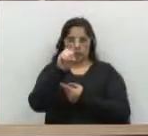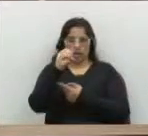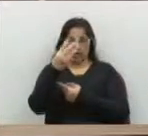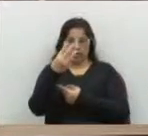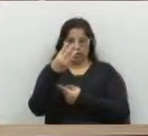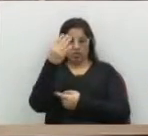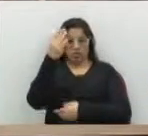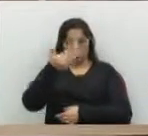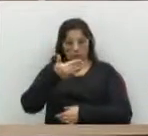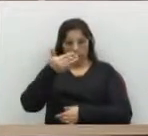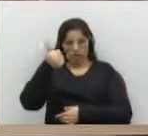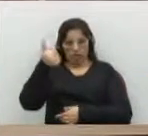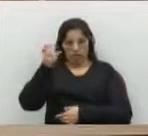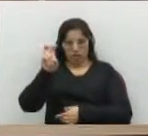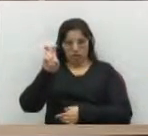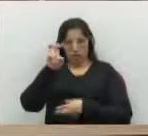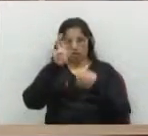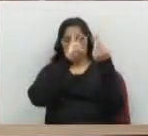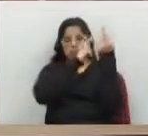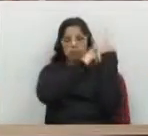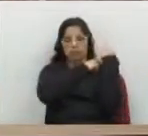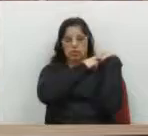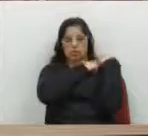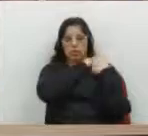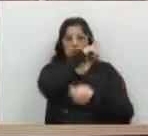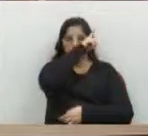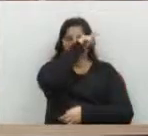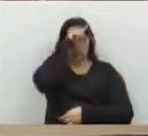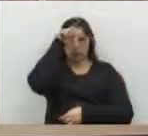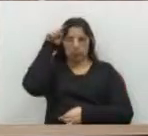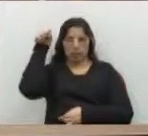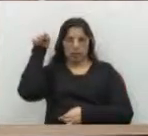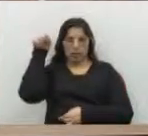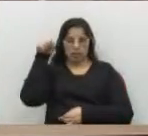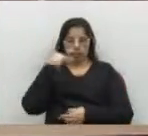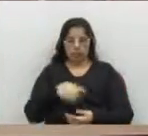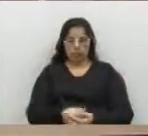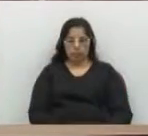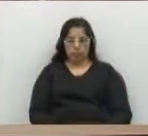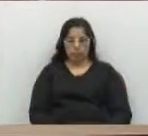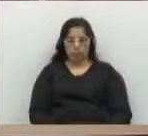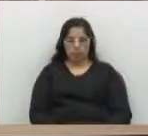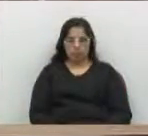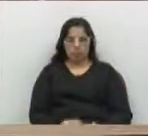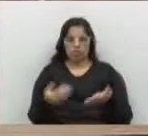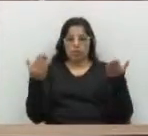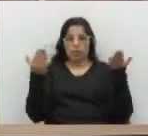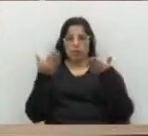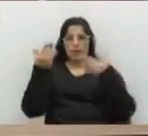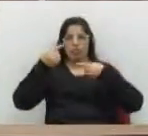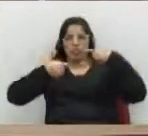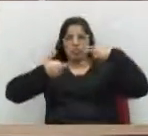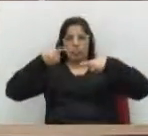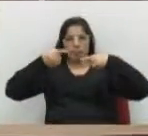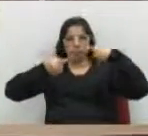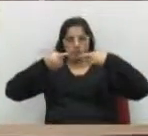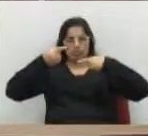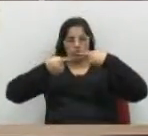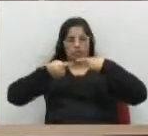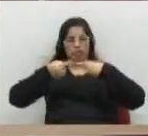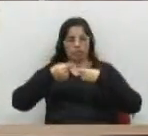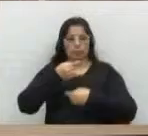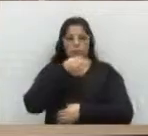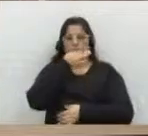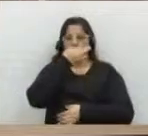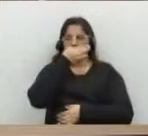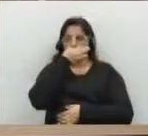503/2015, autora, vereadora doutora Mayra da Costa. Requerimento 503 está em discussão. Algum